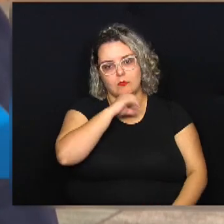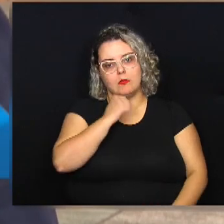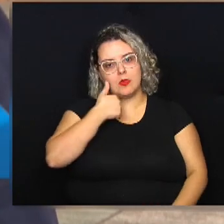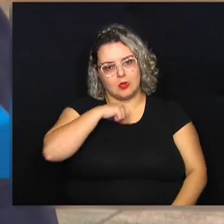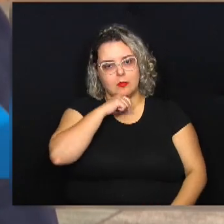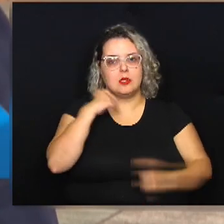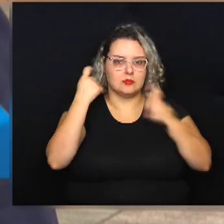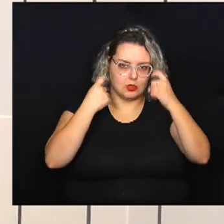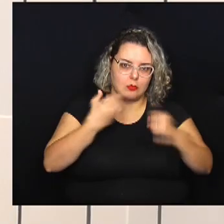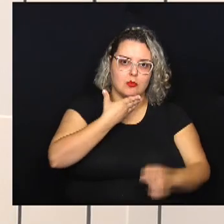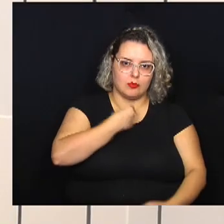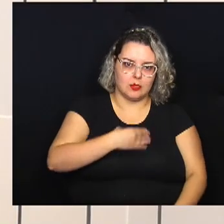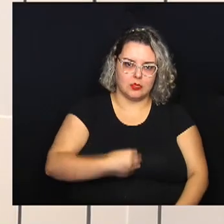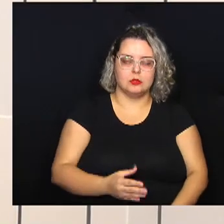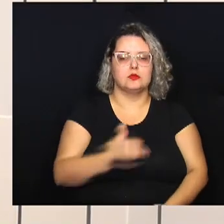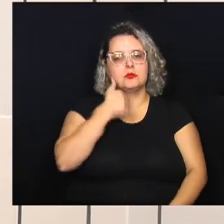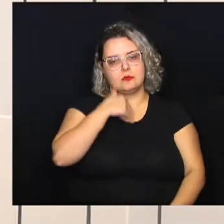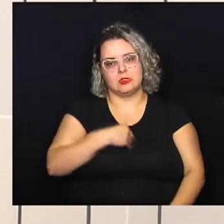com os filhos.